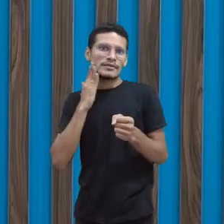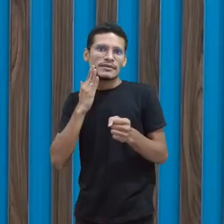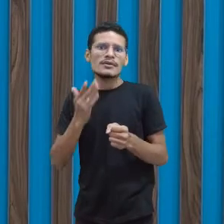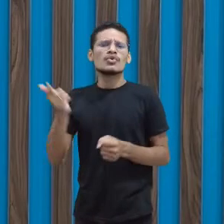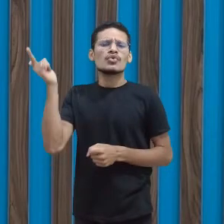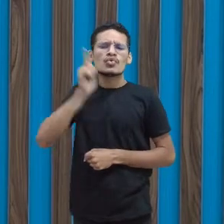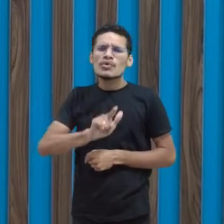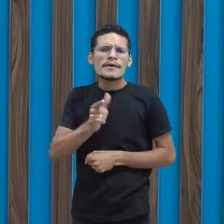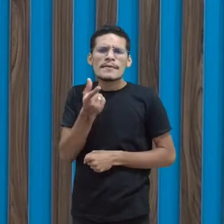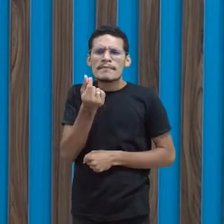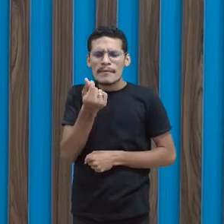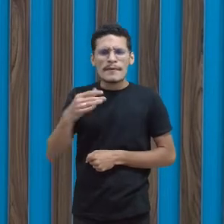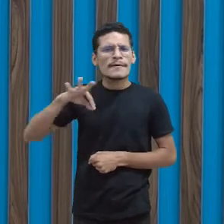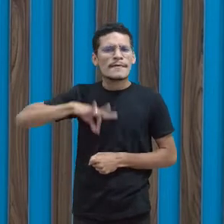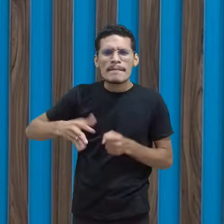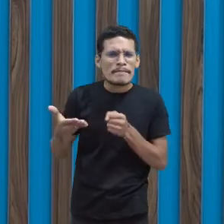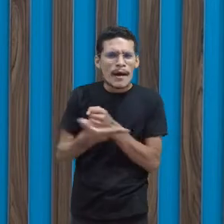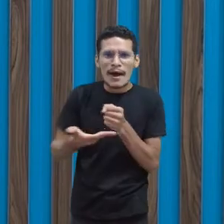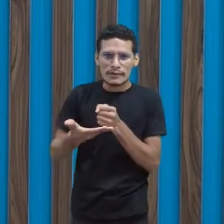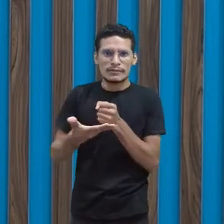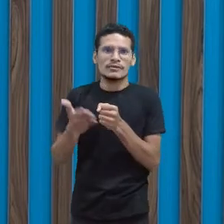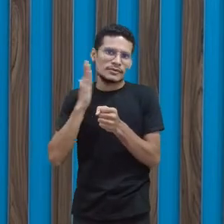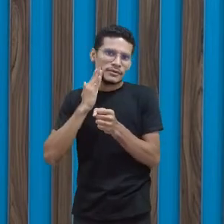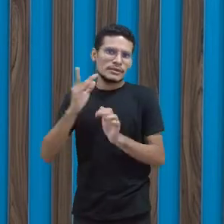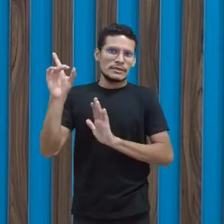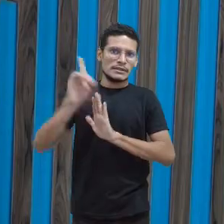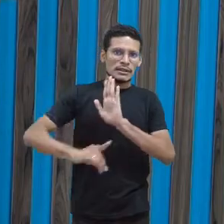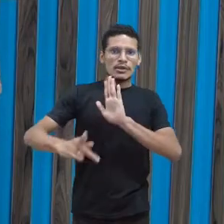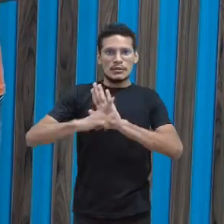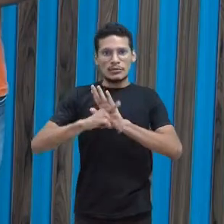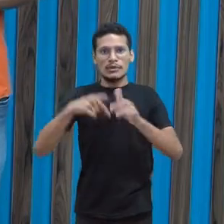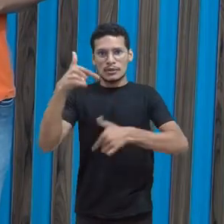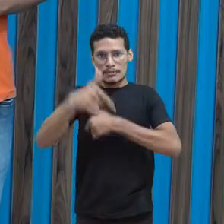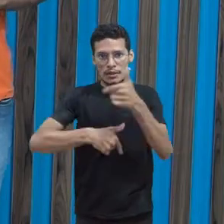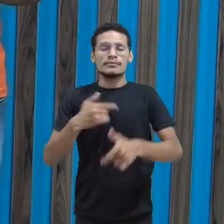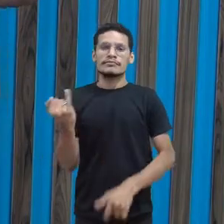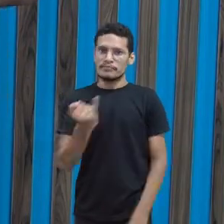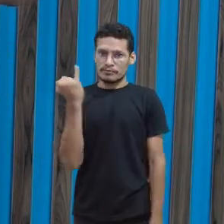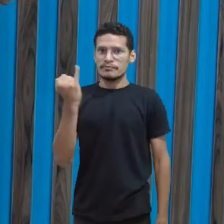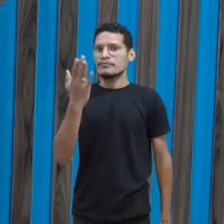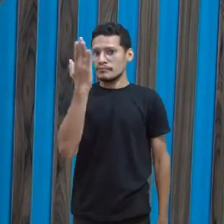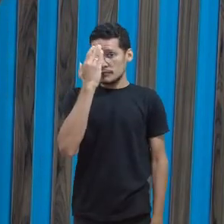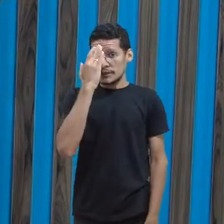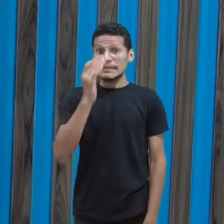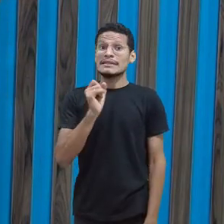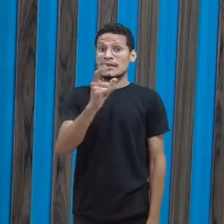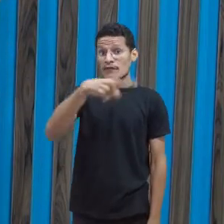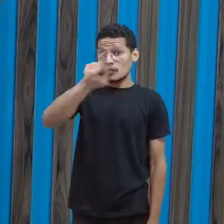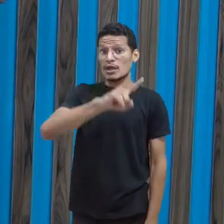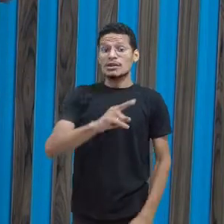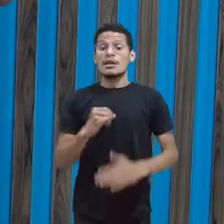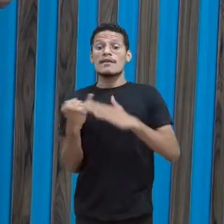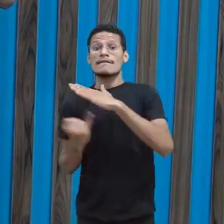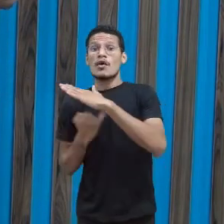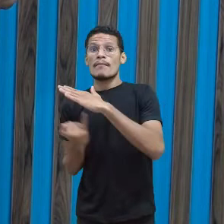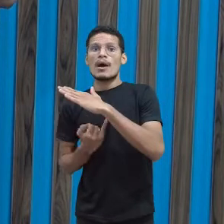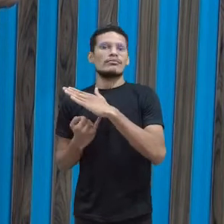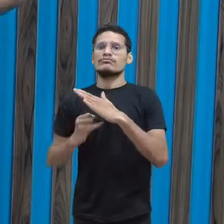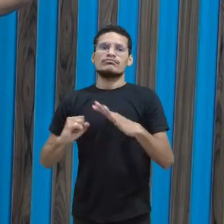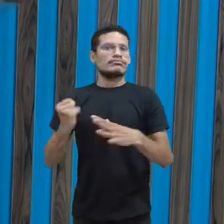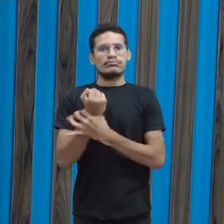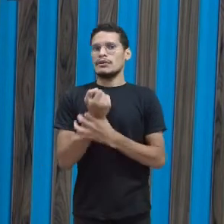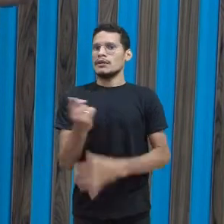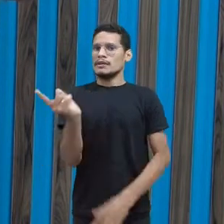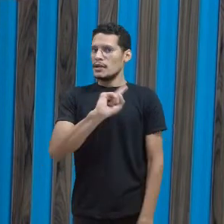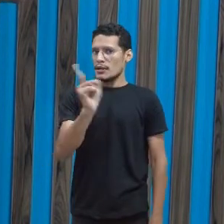mínimo, básico, né? De direitos trabalhistas. Né? E então, quando você é muito importante. está numa condição informal de trabalho, isso não está garantido, né?